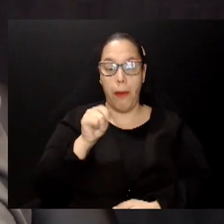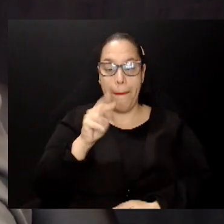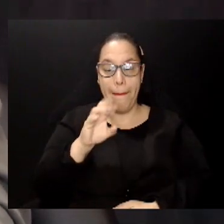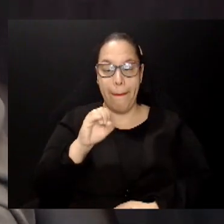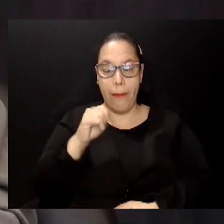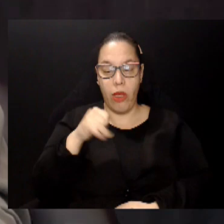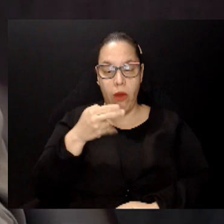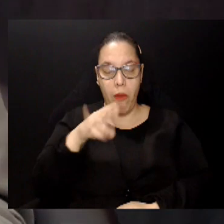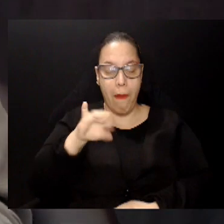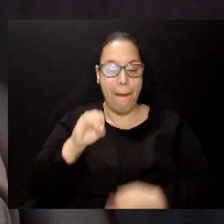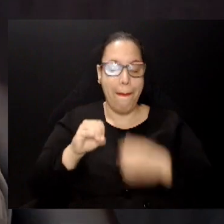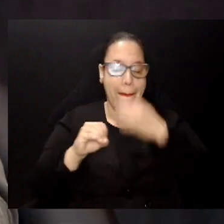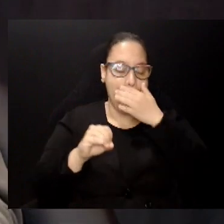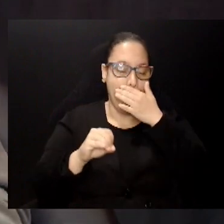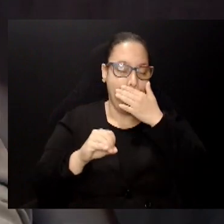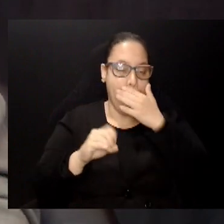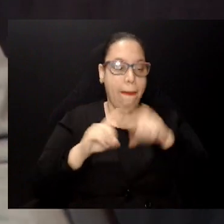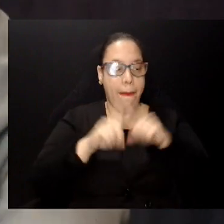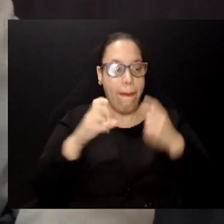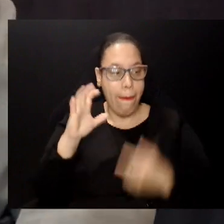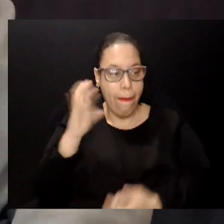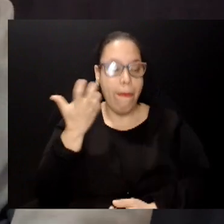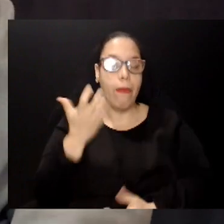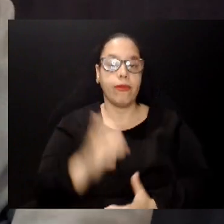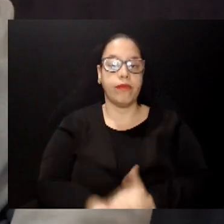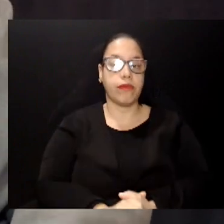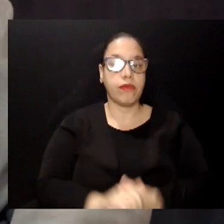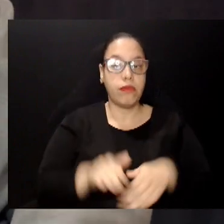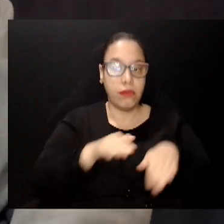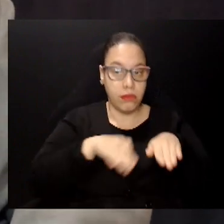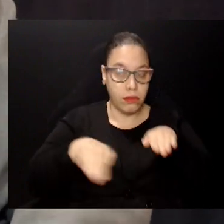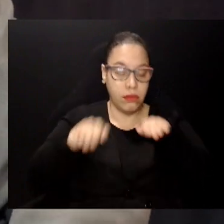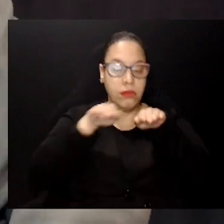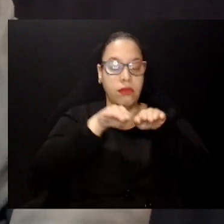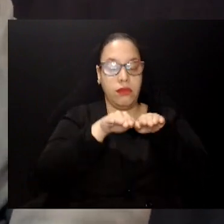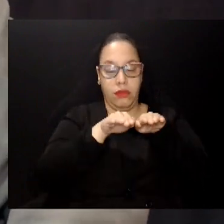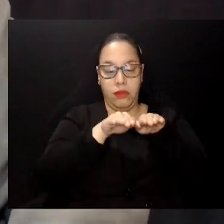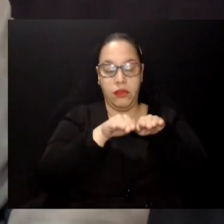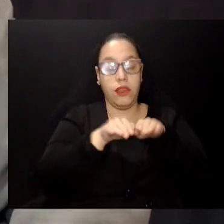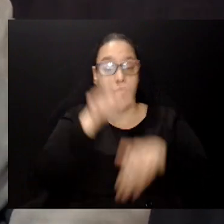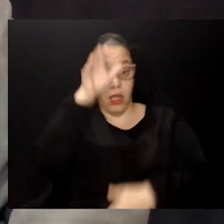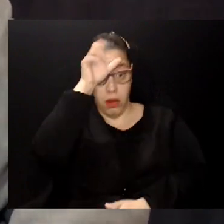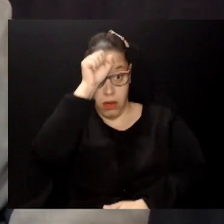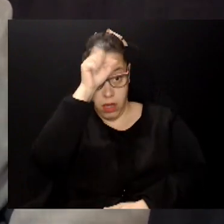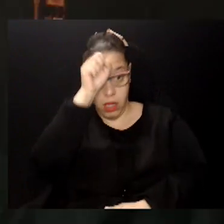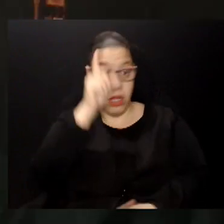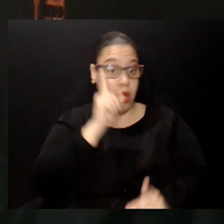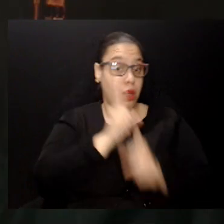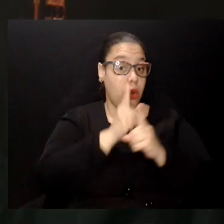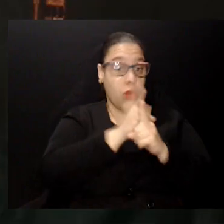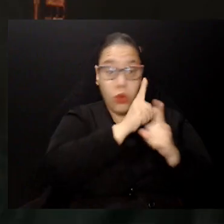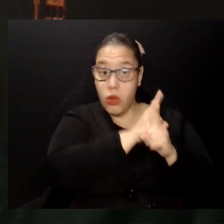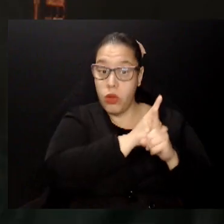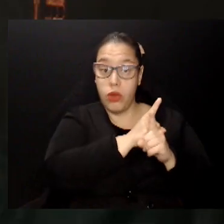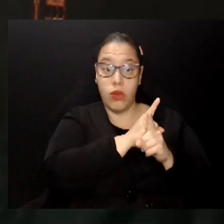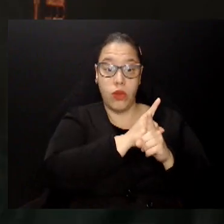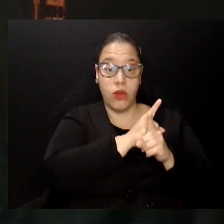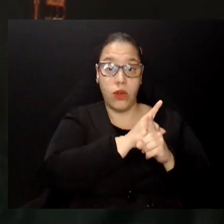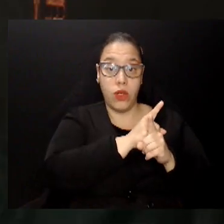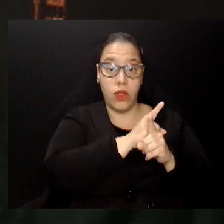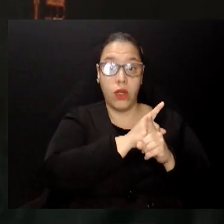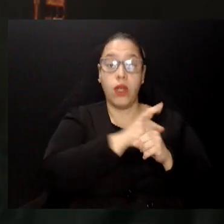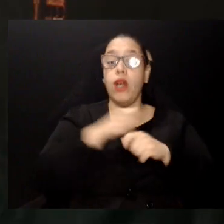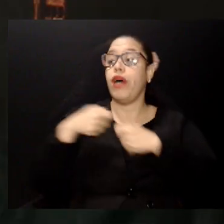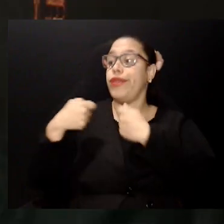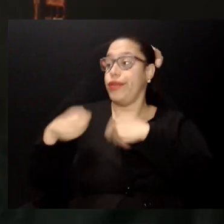acontecendo, mas é o que eu acredito que dá pra encontrar um equilíbrio, assim, é importante a mulher aprender a encontrar um espacinho pra ela também ali. A gente precisa, né,